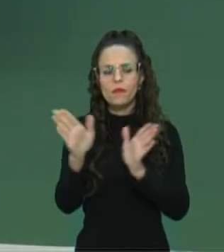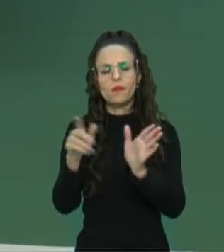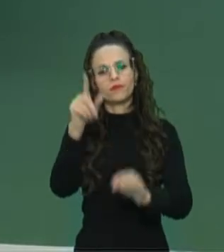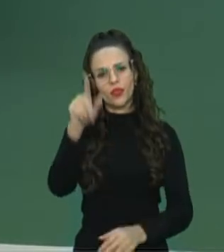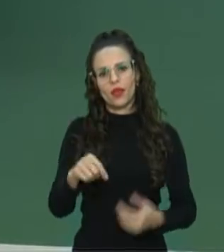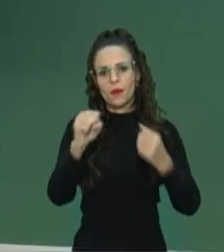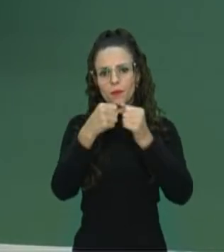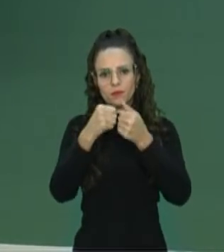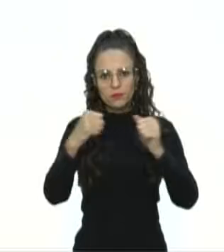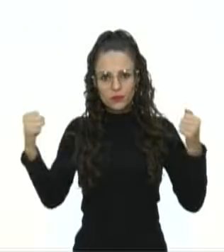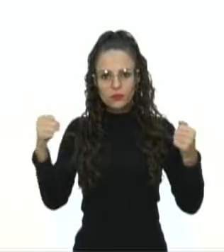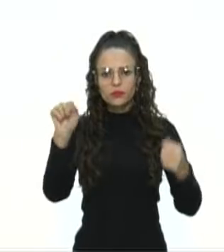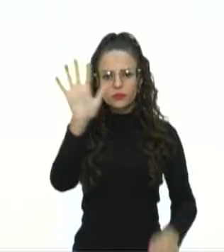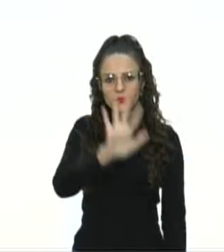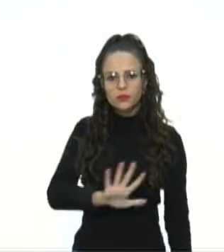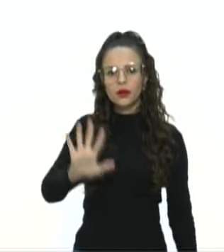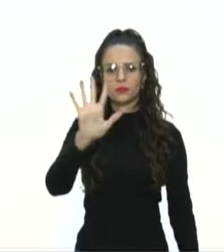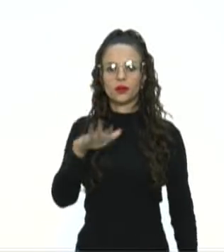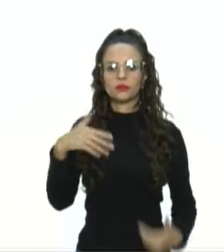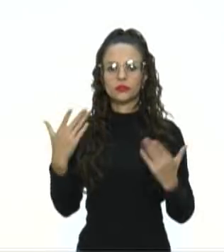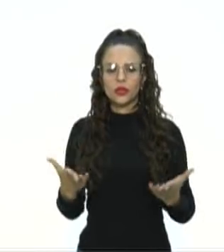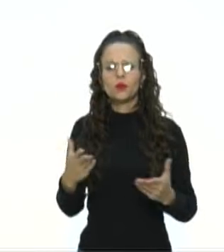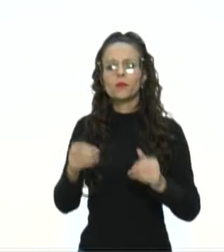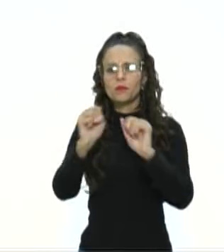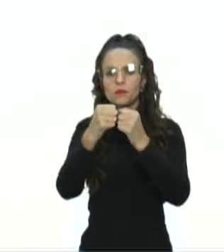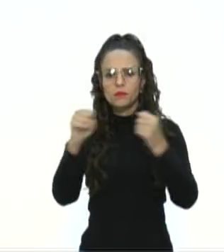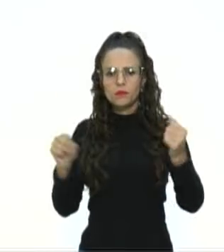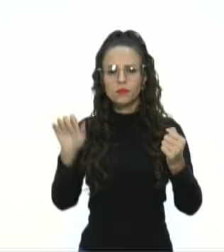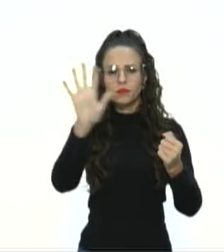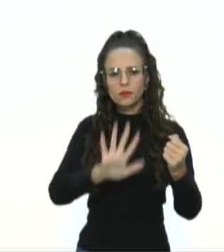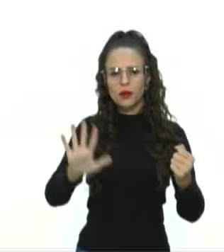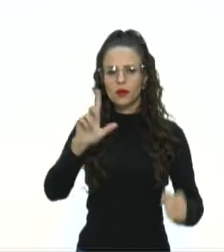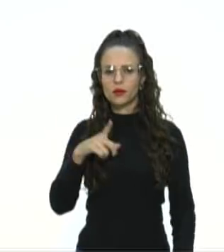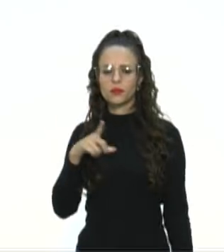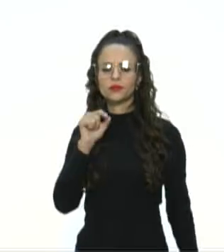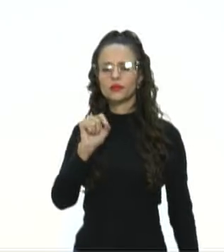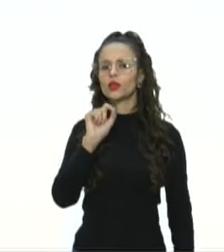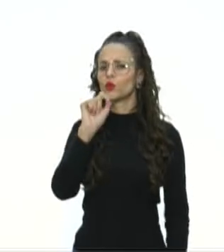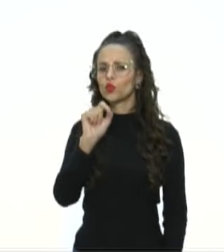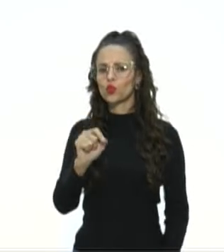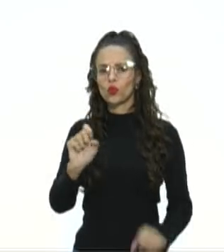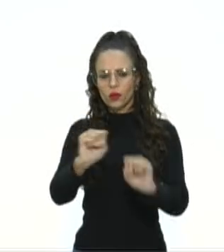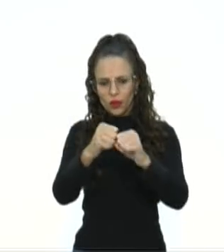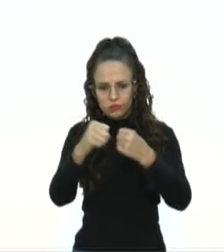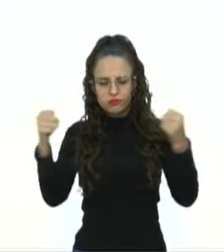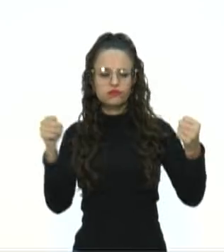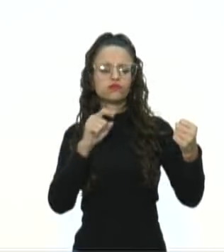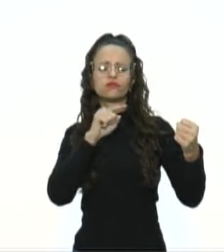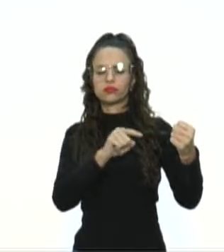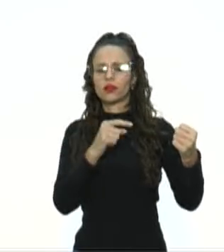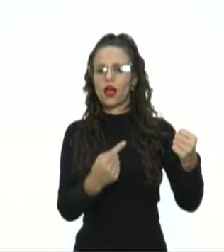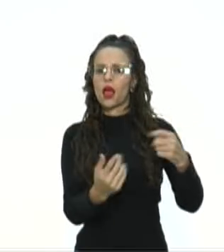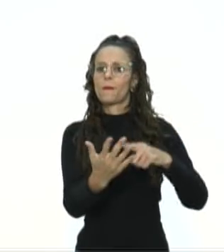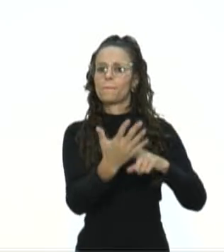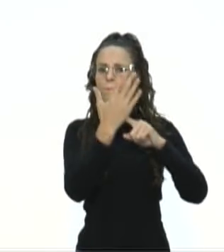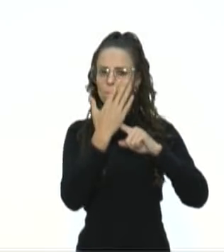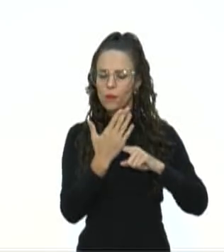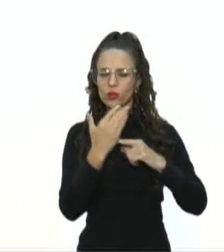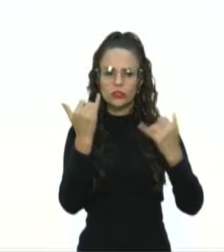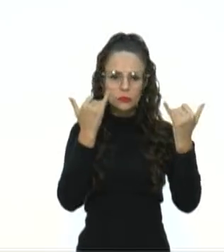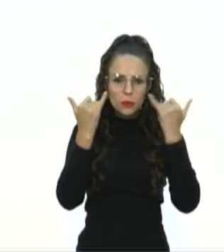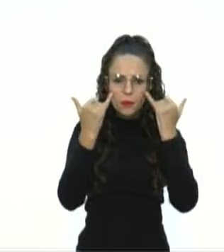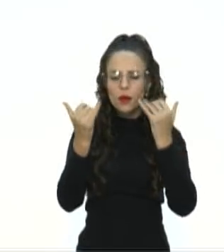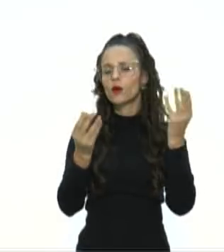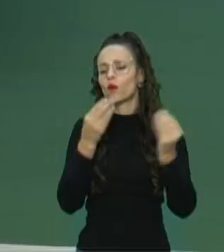o mapa. Então, o que contém nesse mapa? Então, nesse mapa contém todas as informações necessárias para a navegação do atleta.